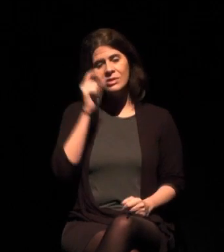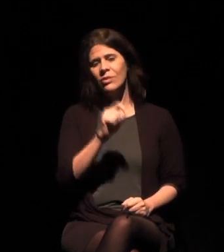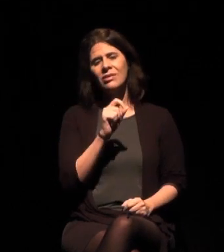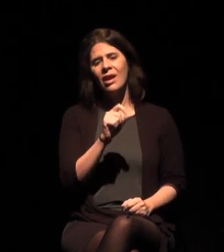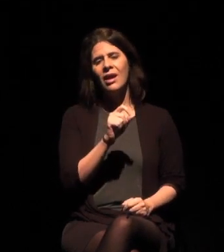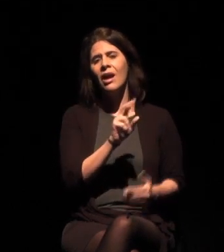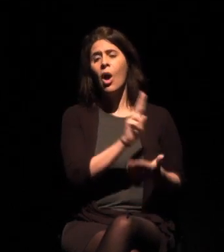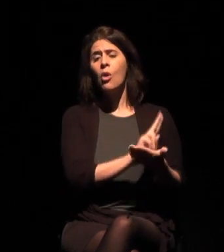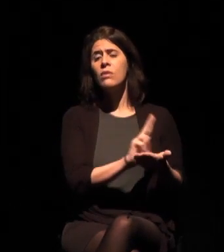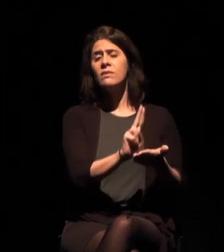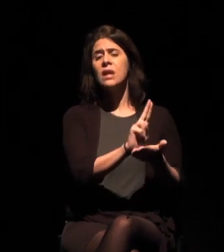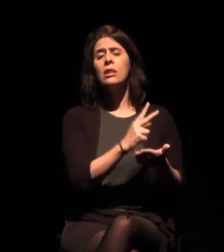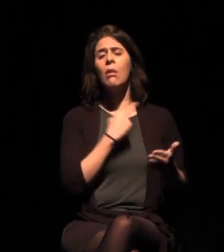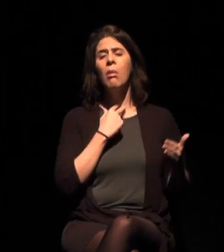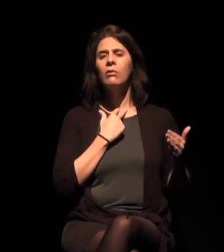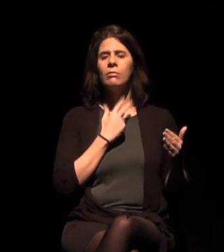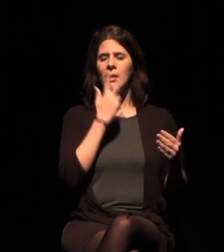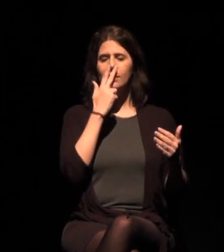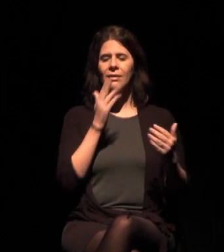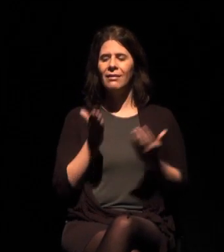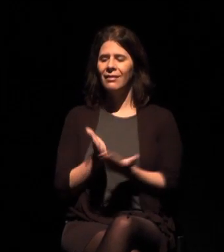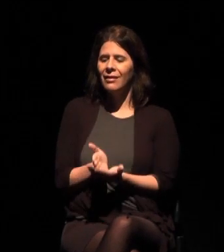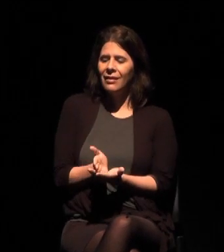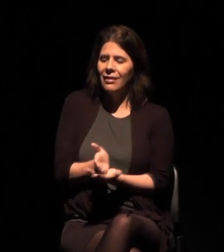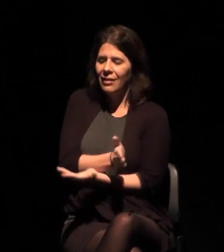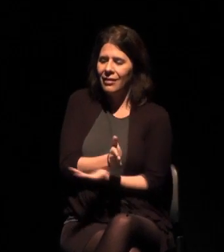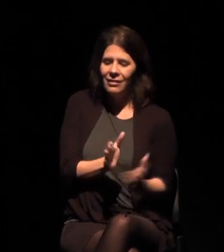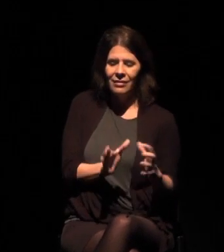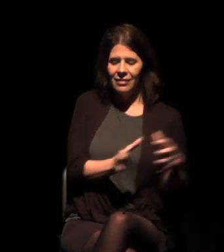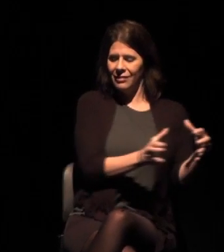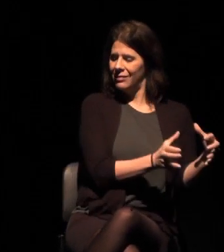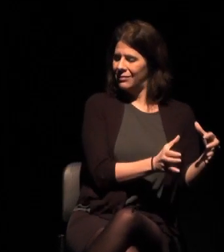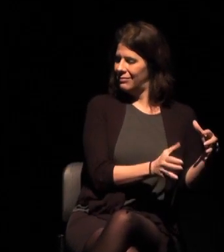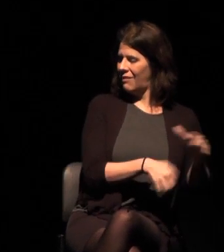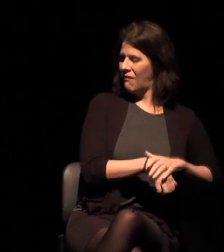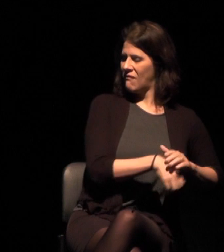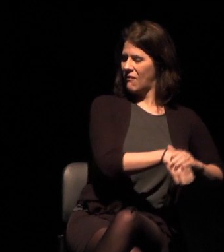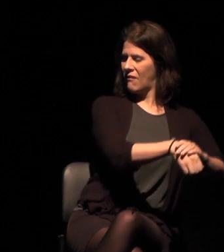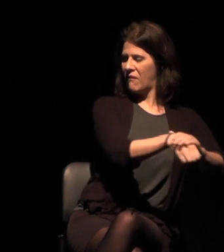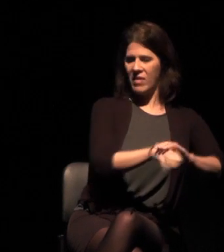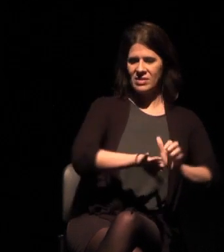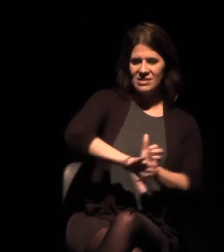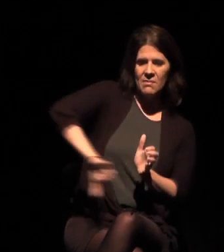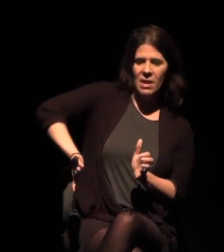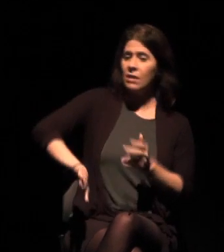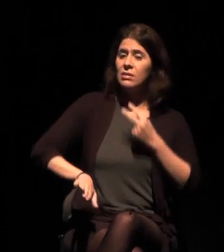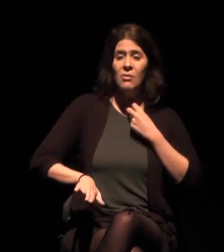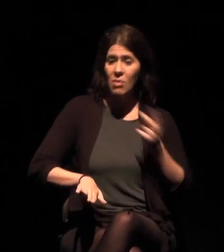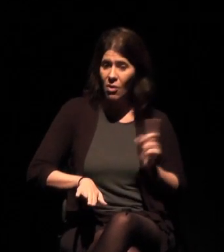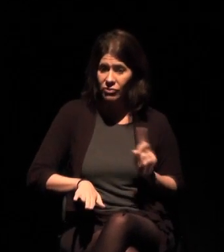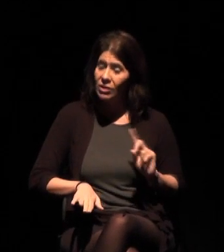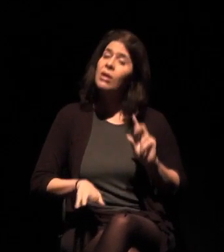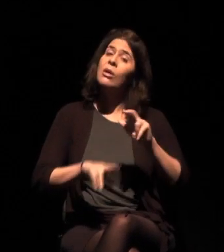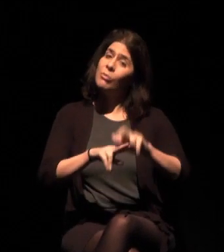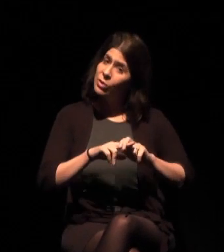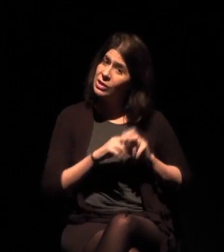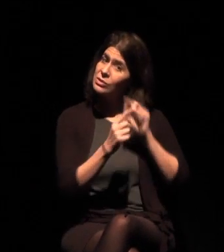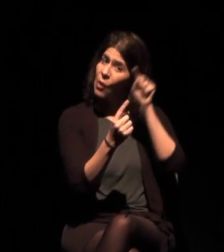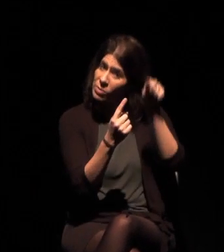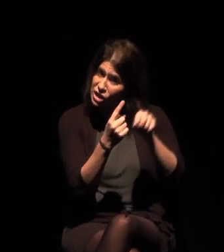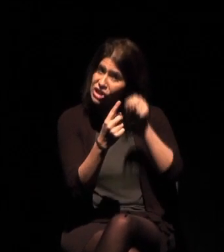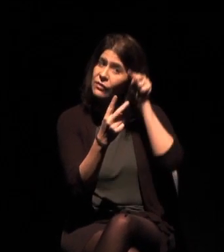numa torre de marfim tanto as terceiras missões das universidades são fundamentais para